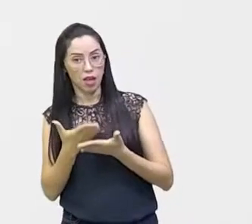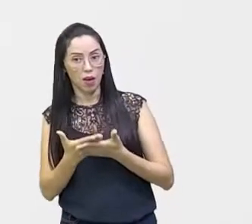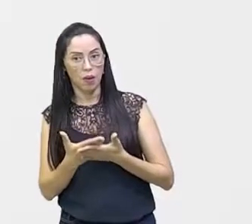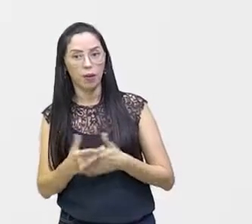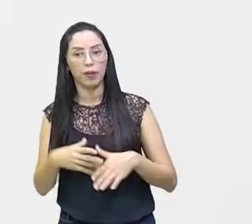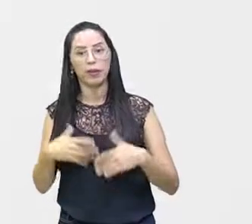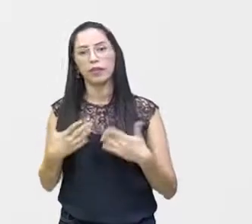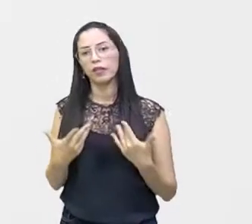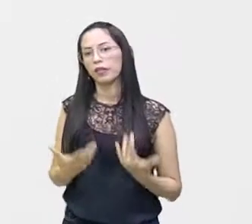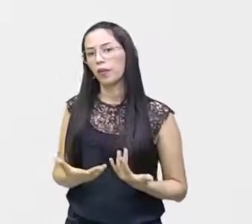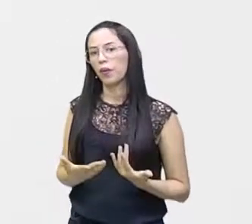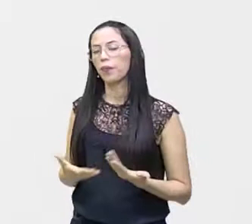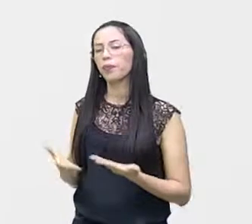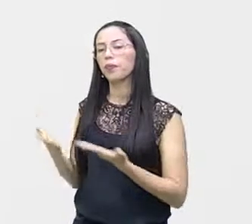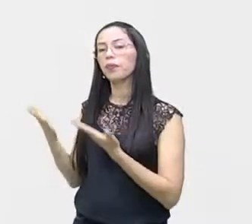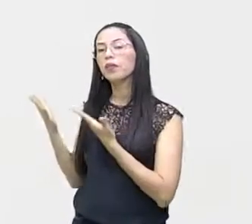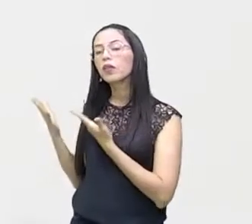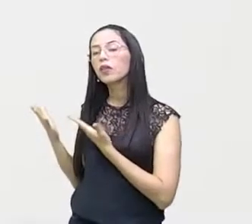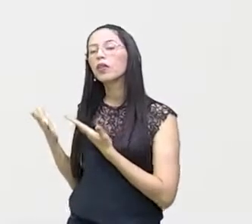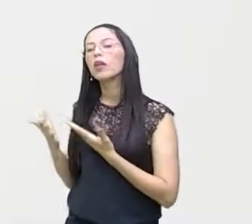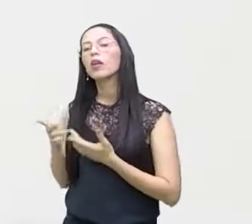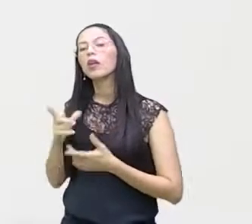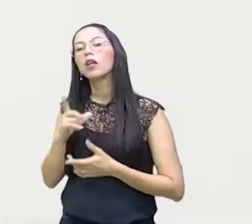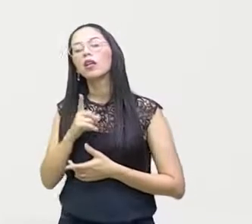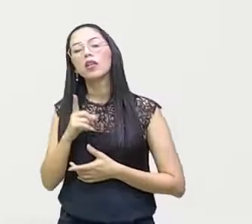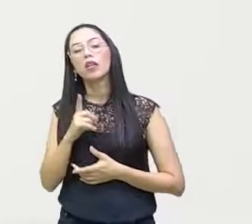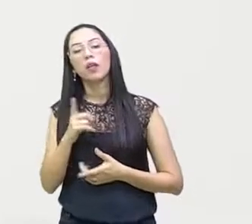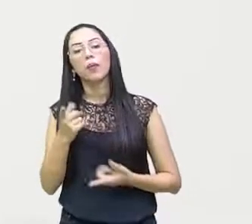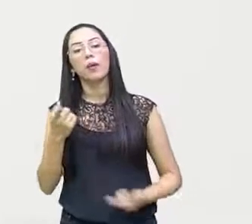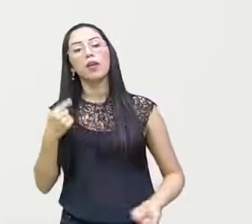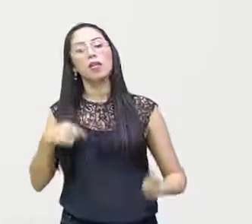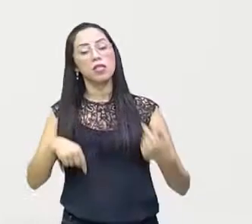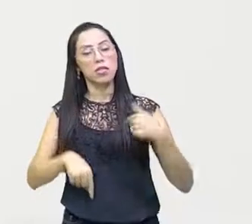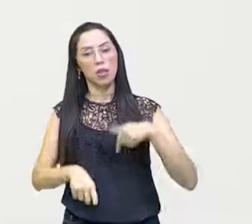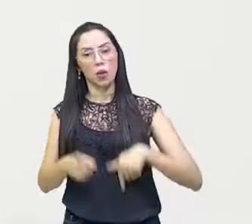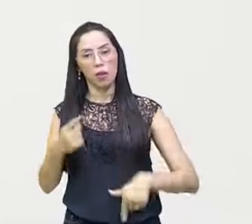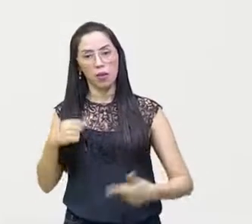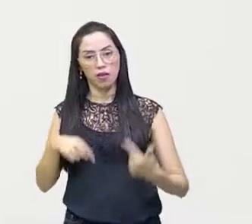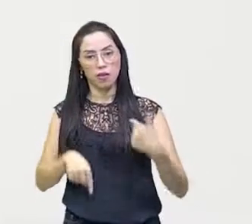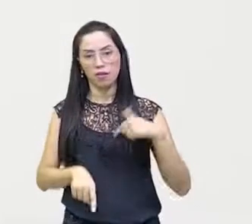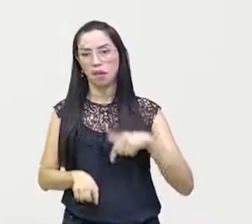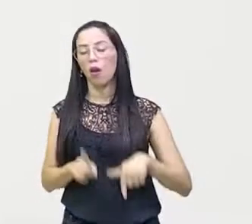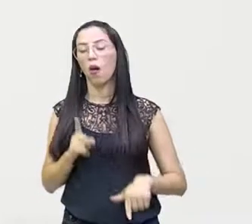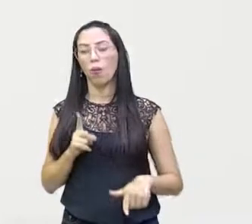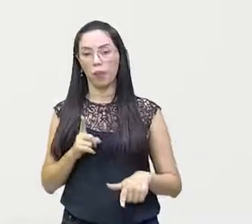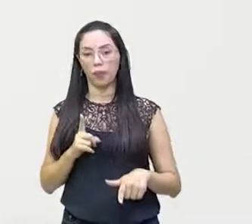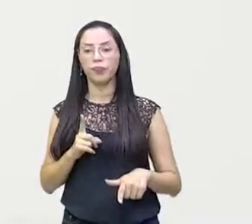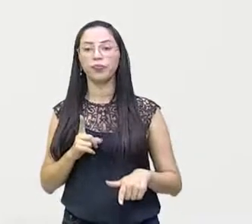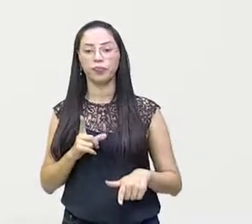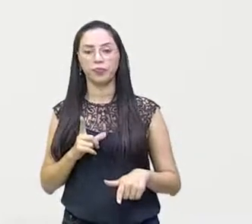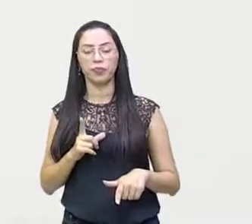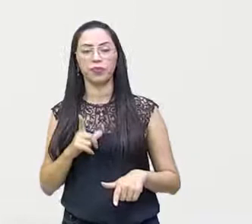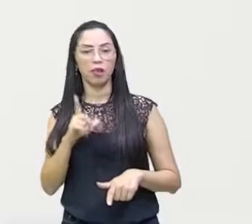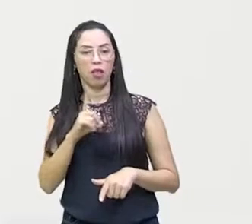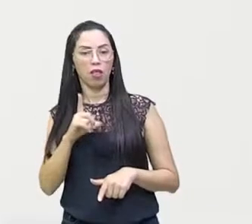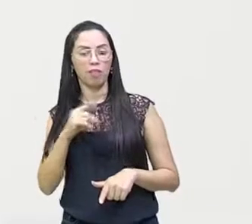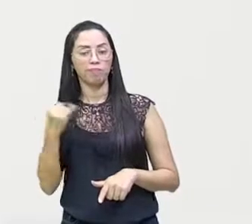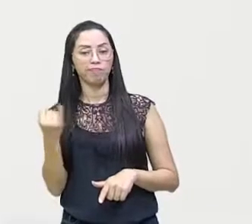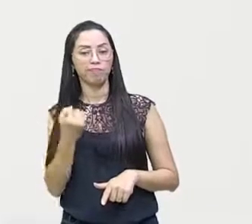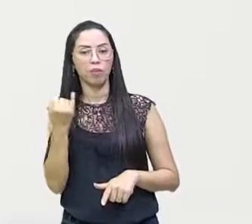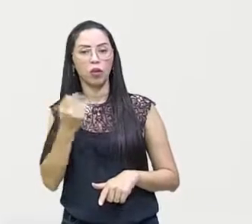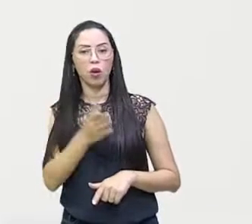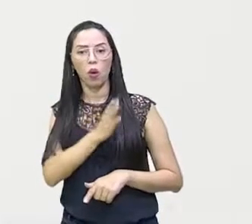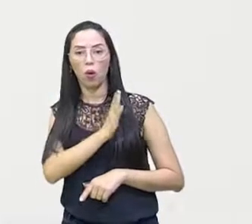Então, nós temos a circulação é um sistema composto pelo coração e